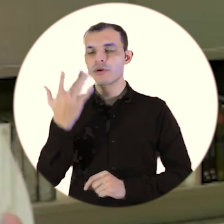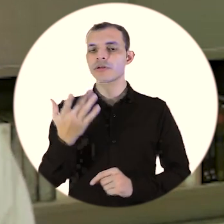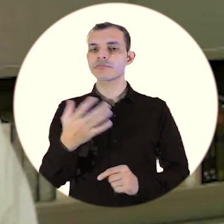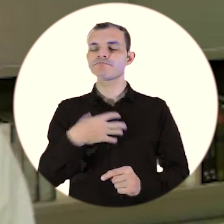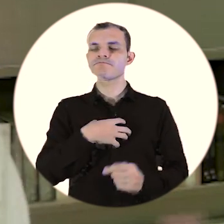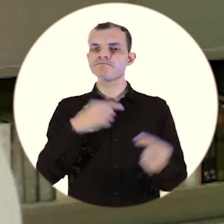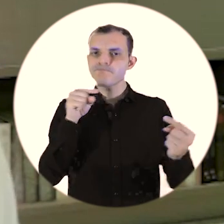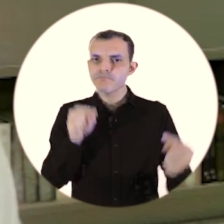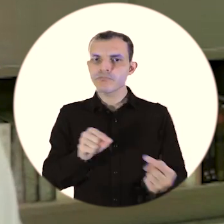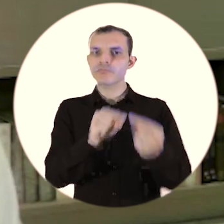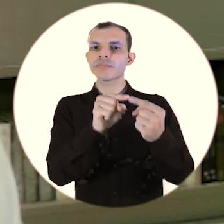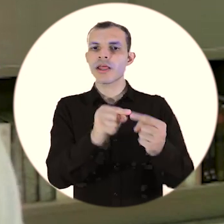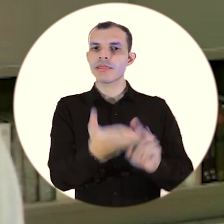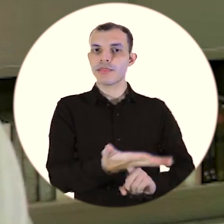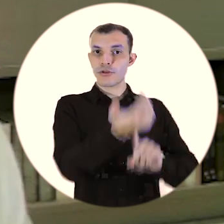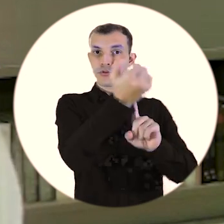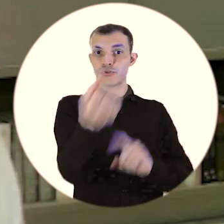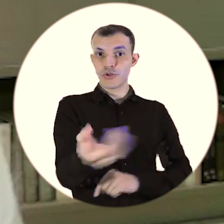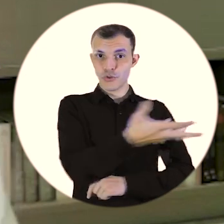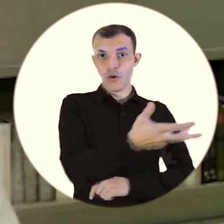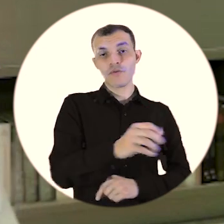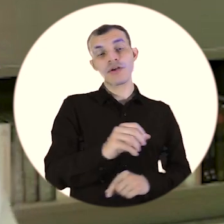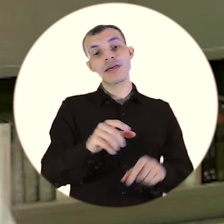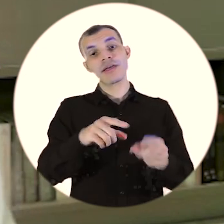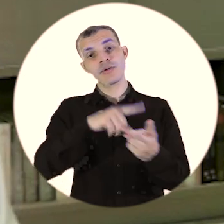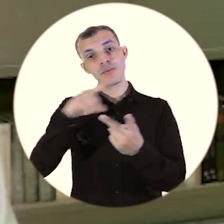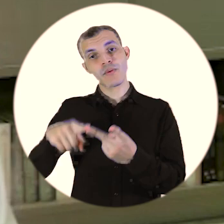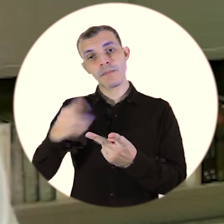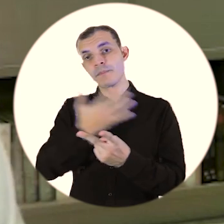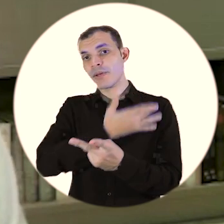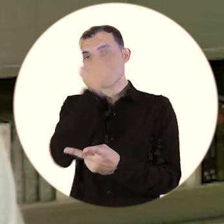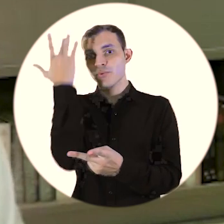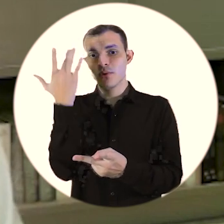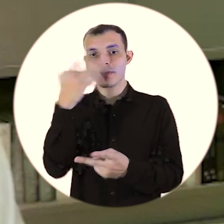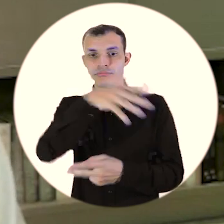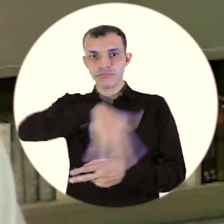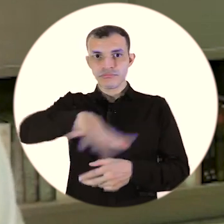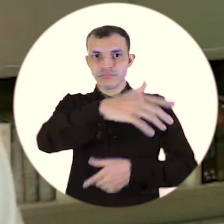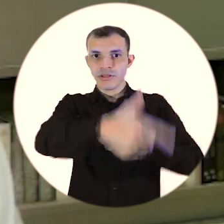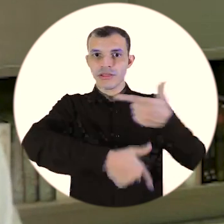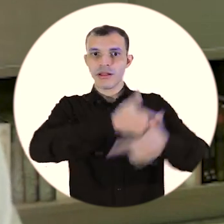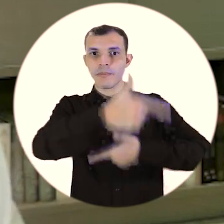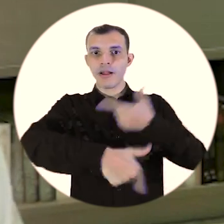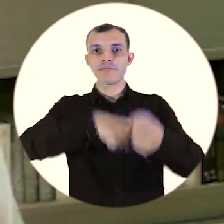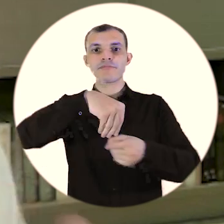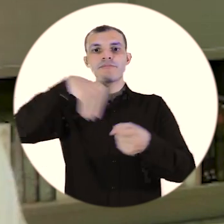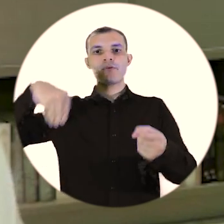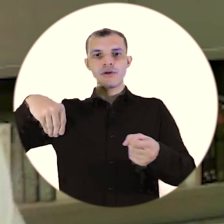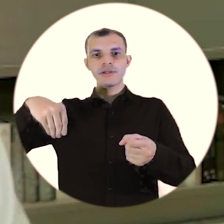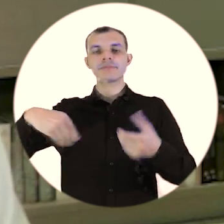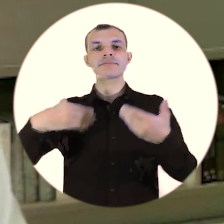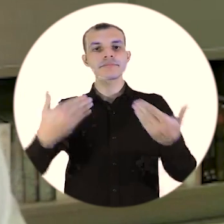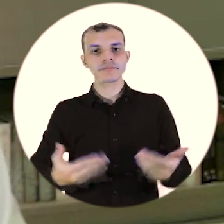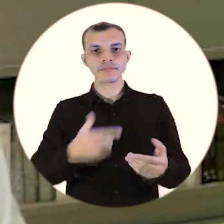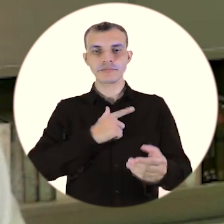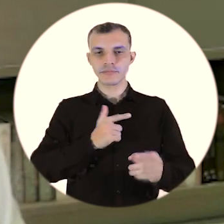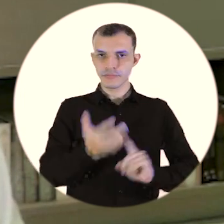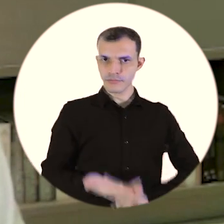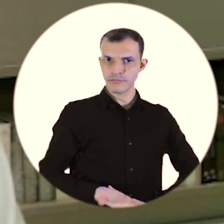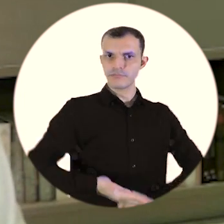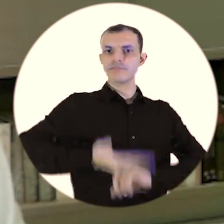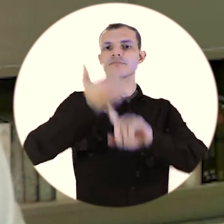afinidade com as novas tecnologias e aquele que está fora do mercado, não é? A inteligência artificial chega de